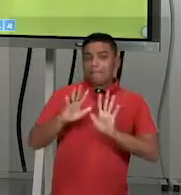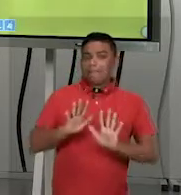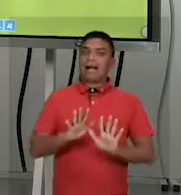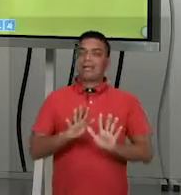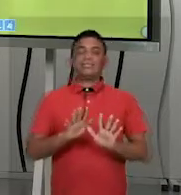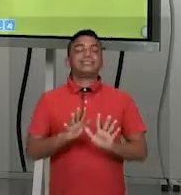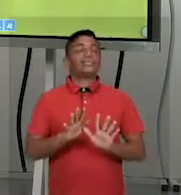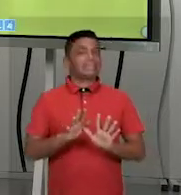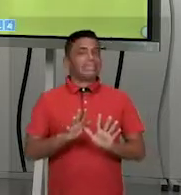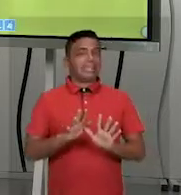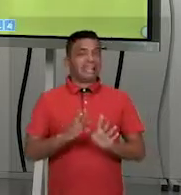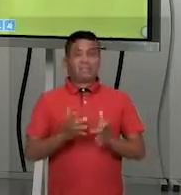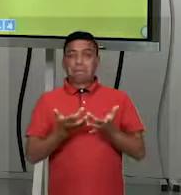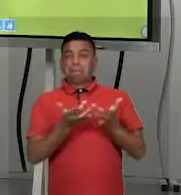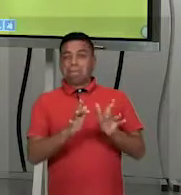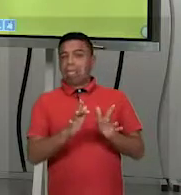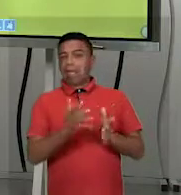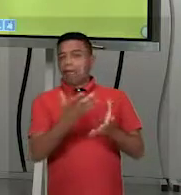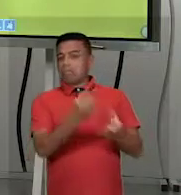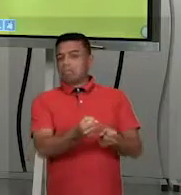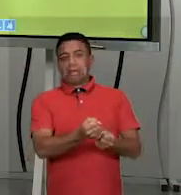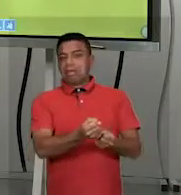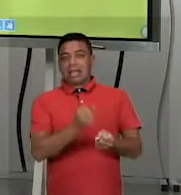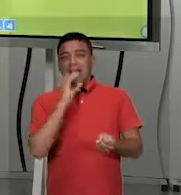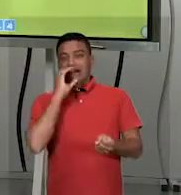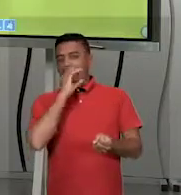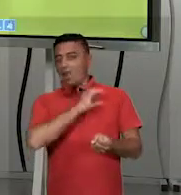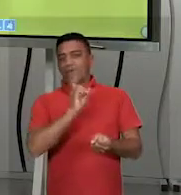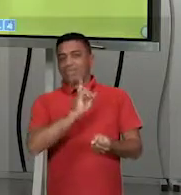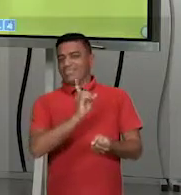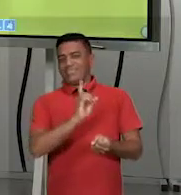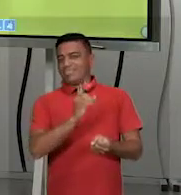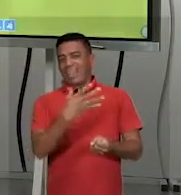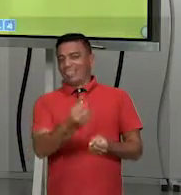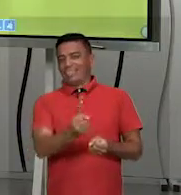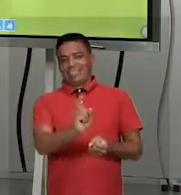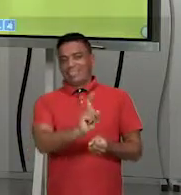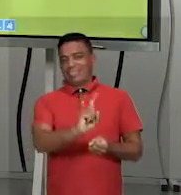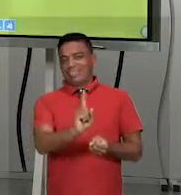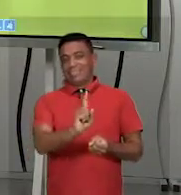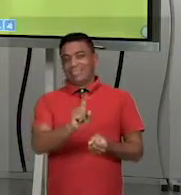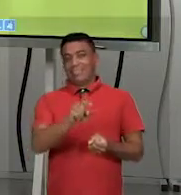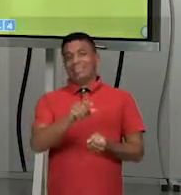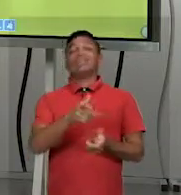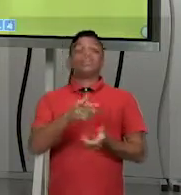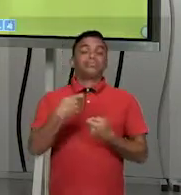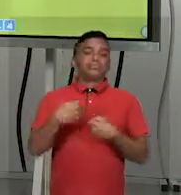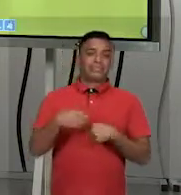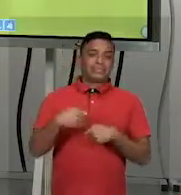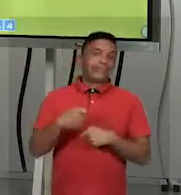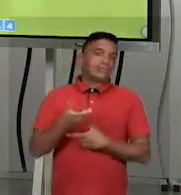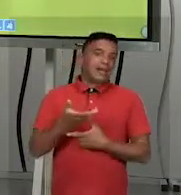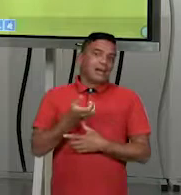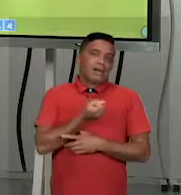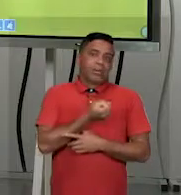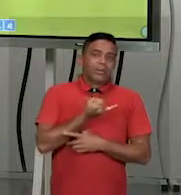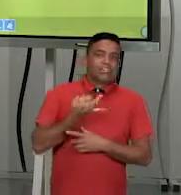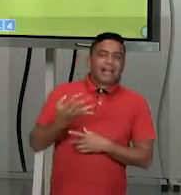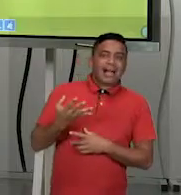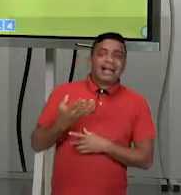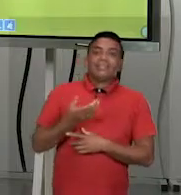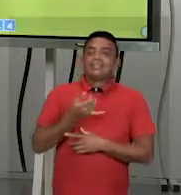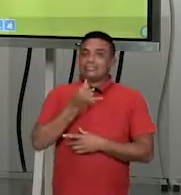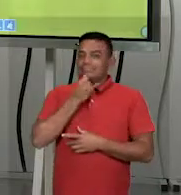vai rejeitar calor, ela vai rejeitar uma fonte quente. Então, nós temos uma quantidade de energia